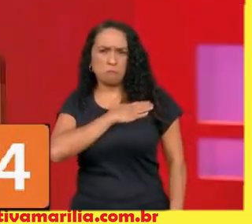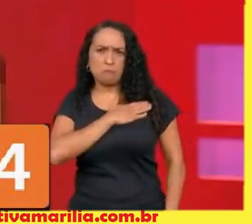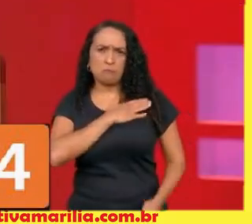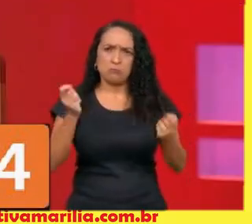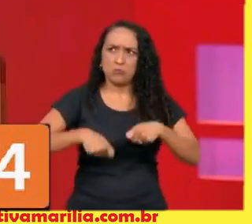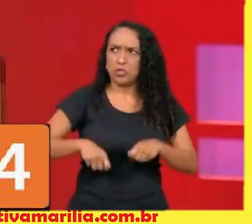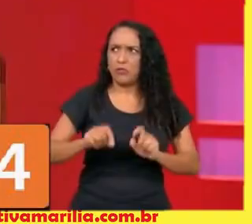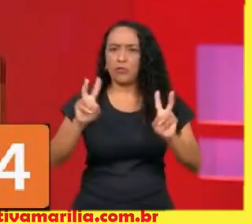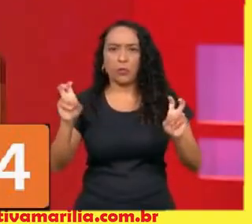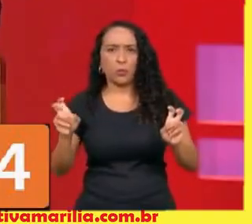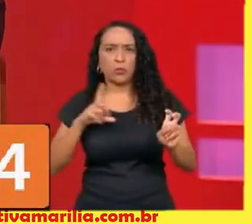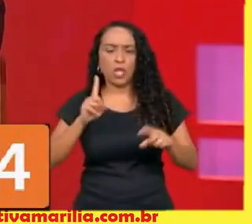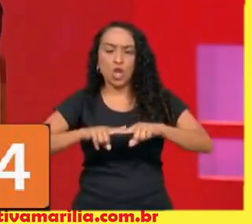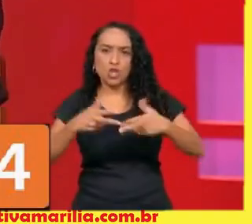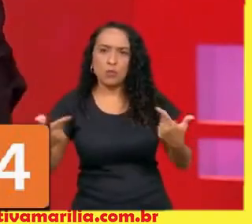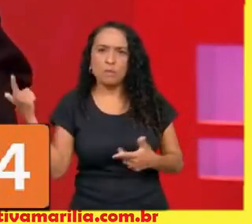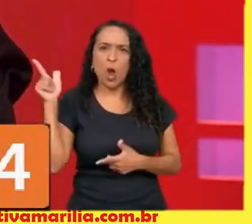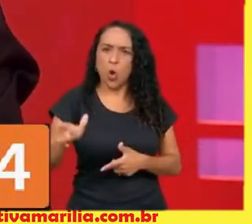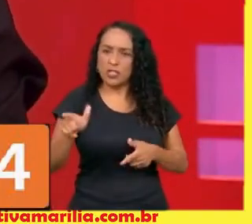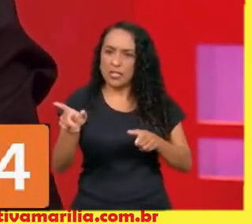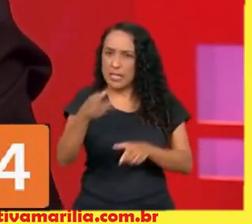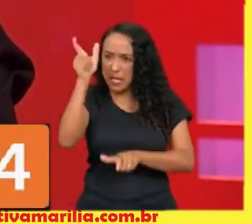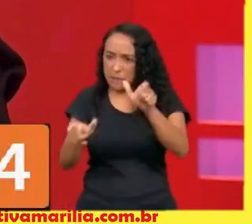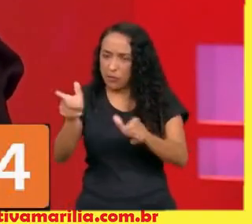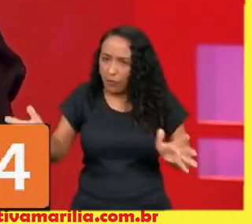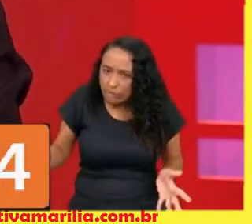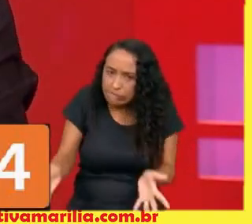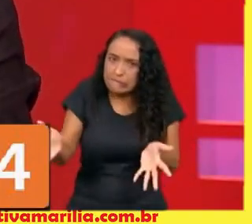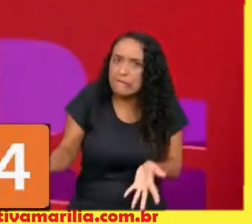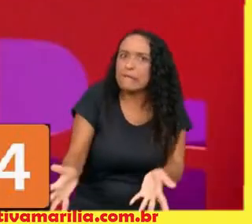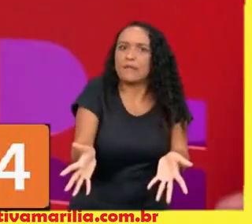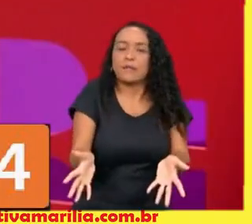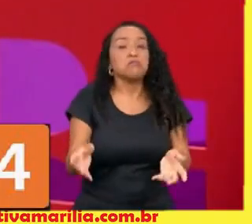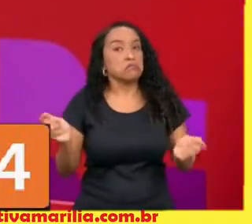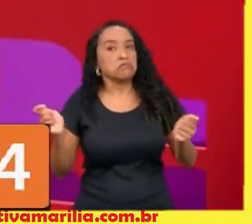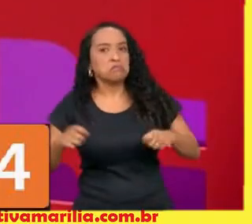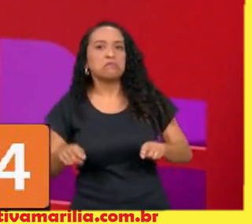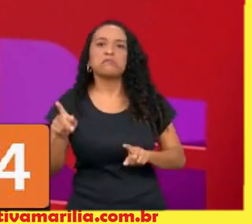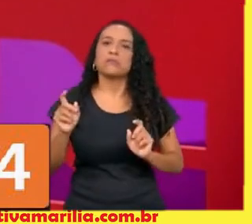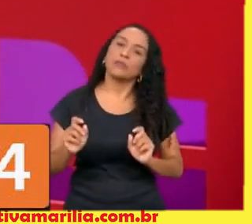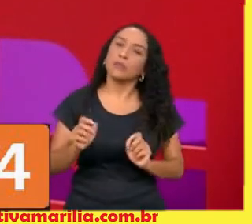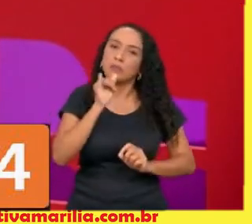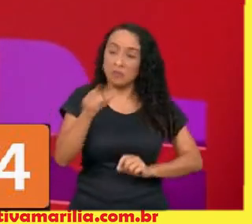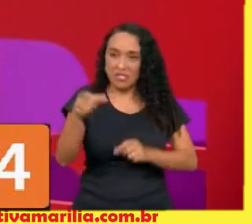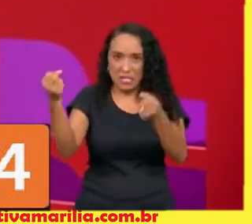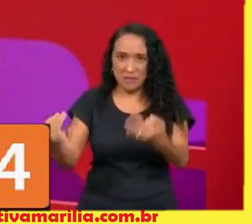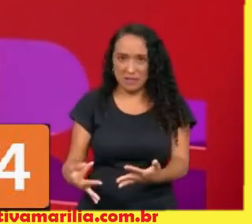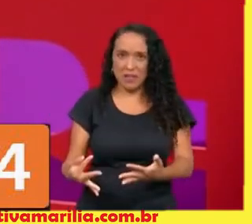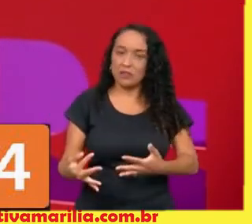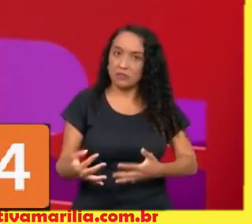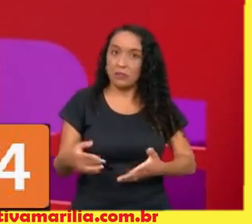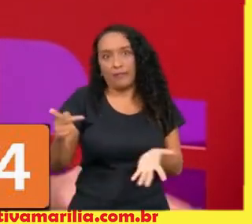ser o instrumento para conseguir empurrar essas pessoas para esses lugares? Sim, pode ser. E no caso, pelo que você está me contando,